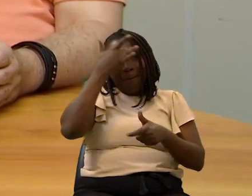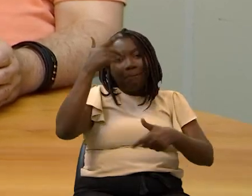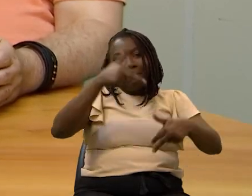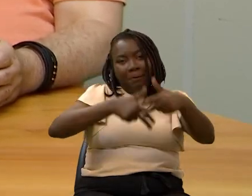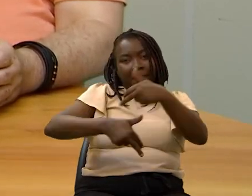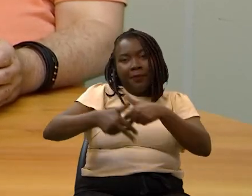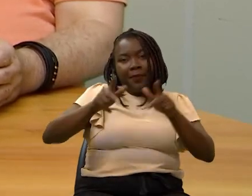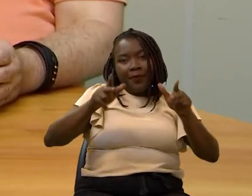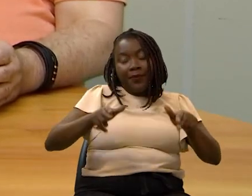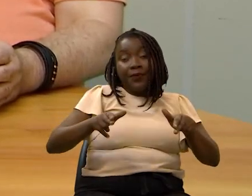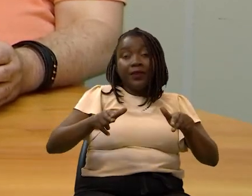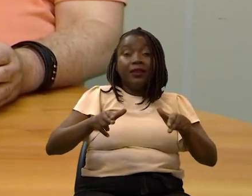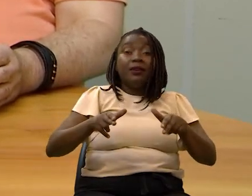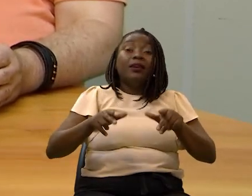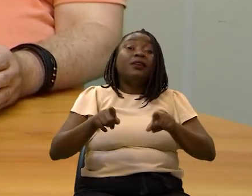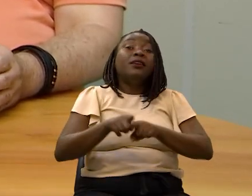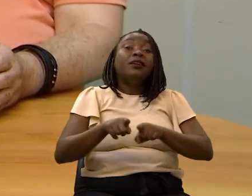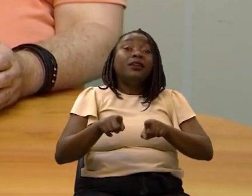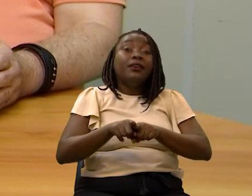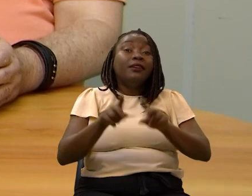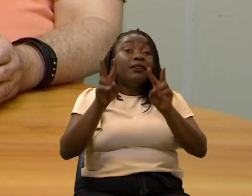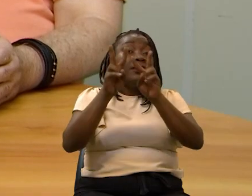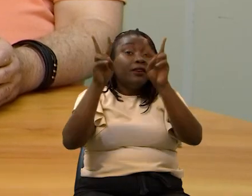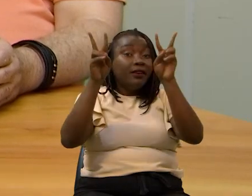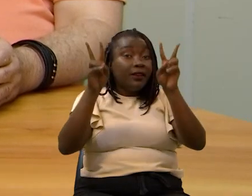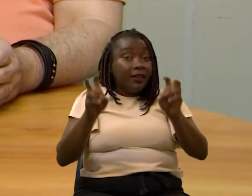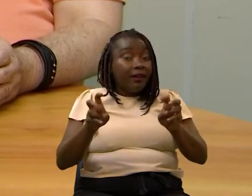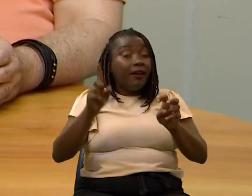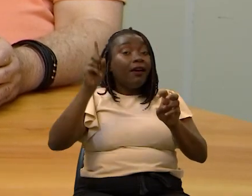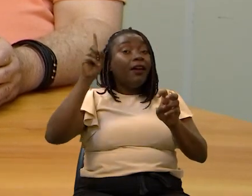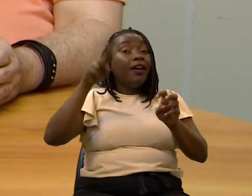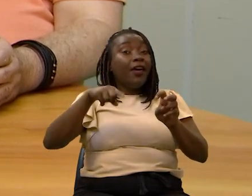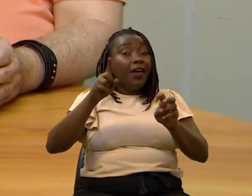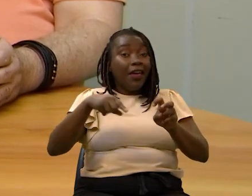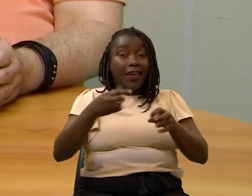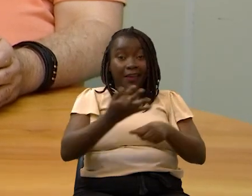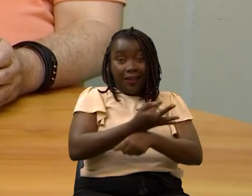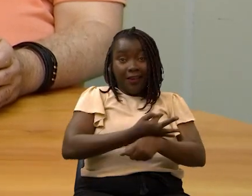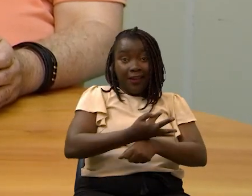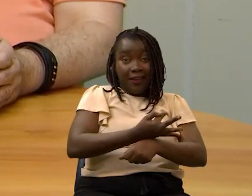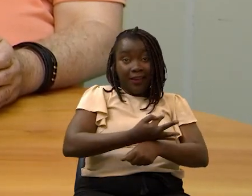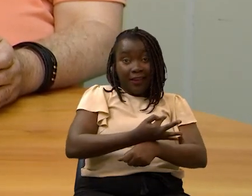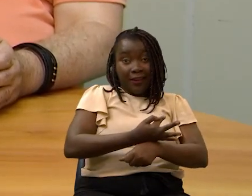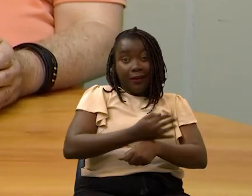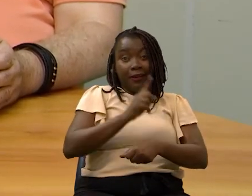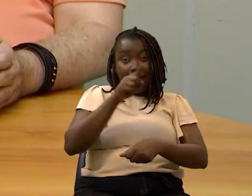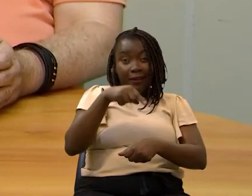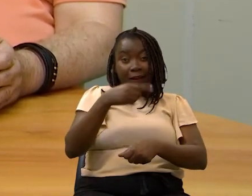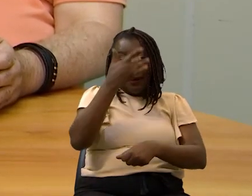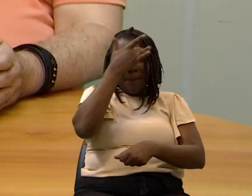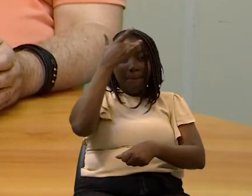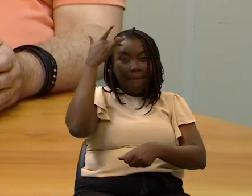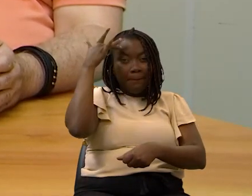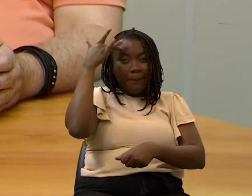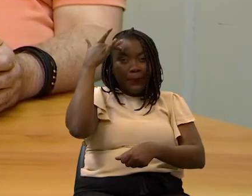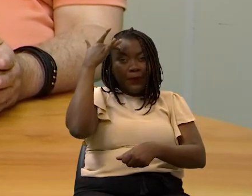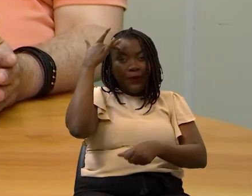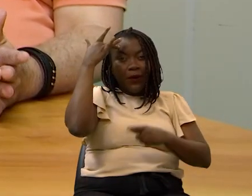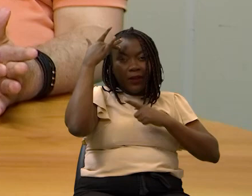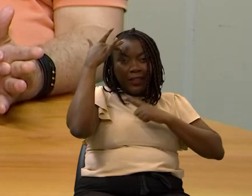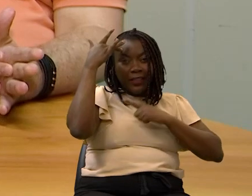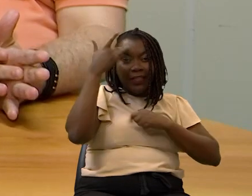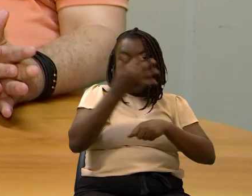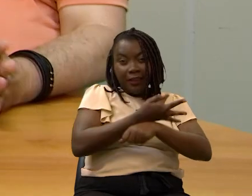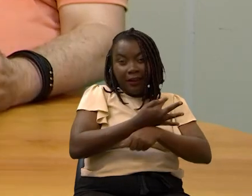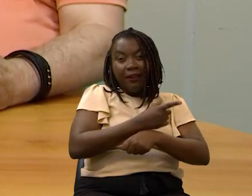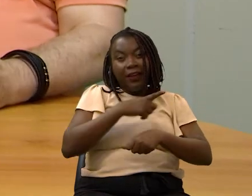né, de pessoas que são desse jeito. E a questão das férias, né, do